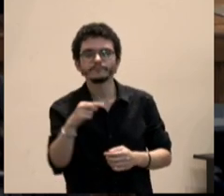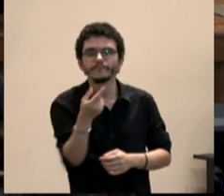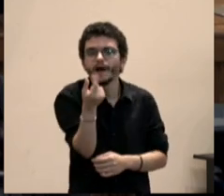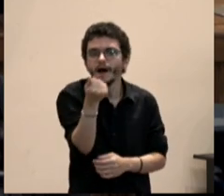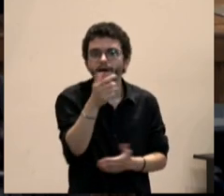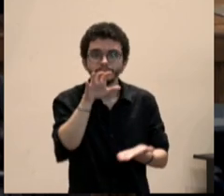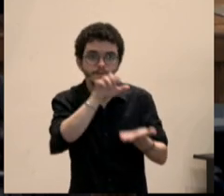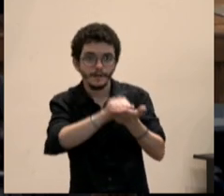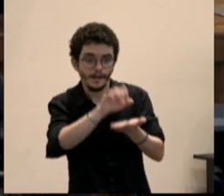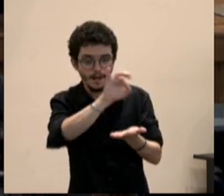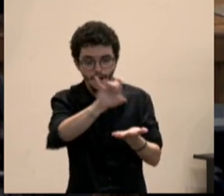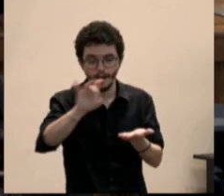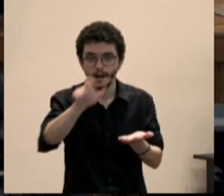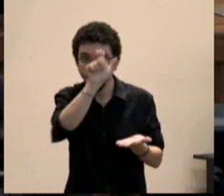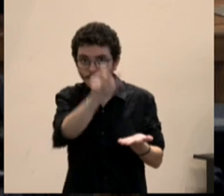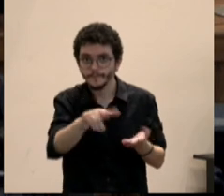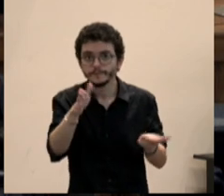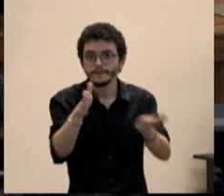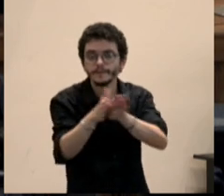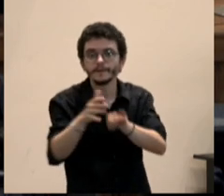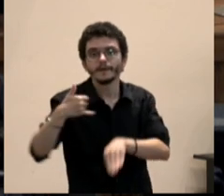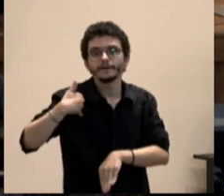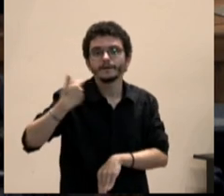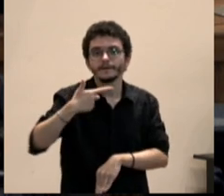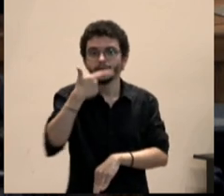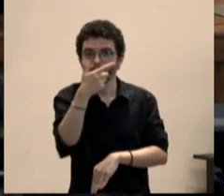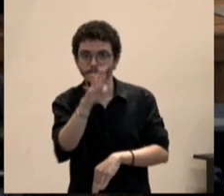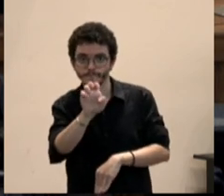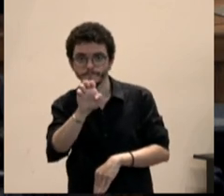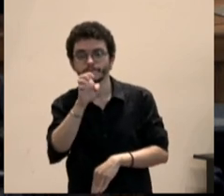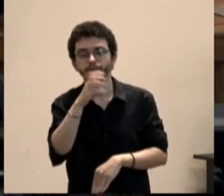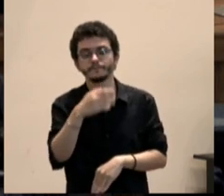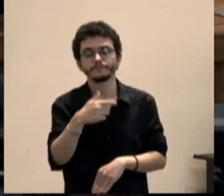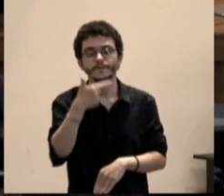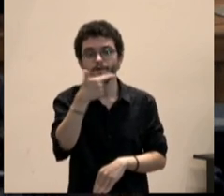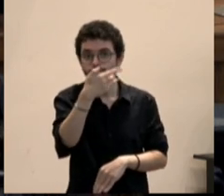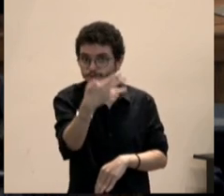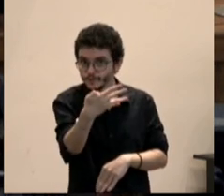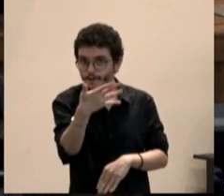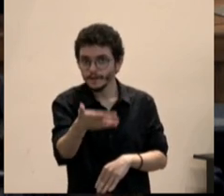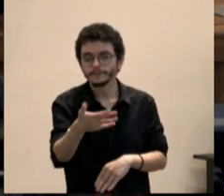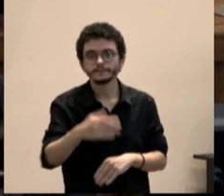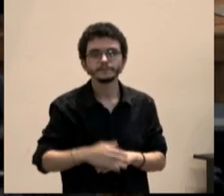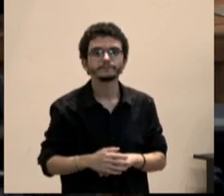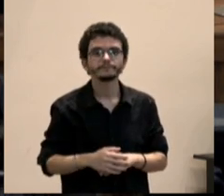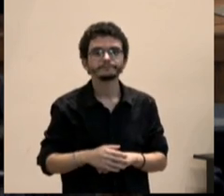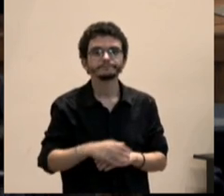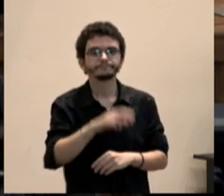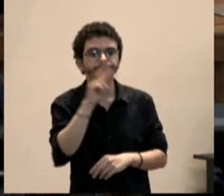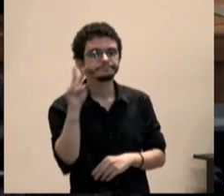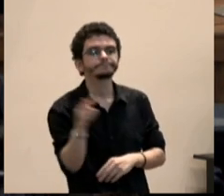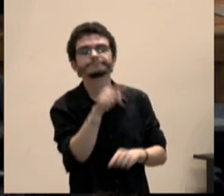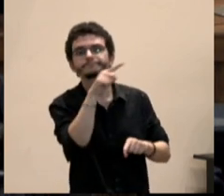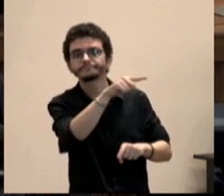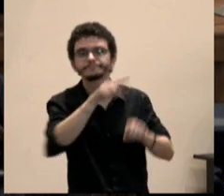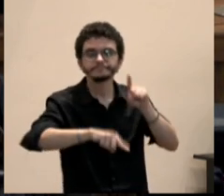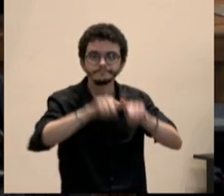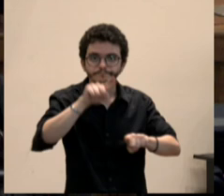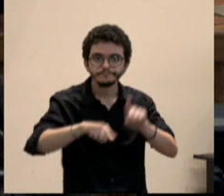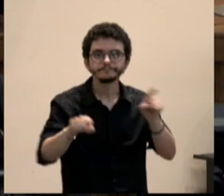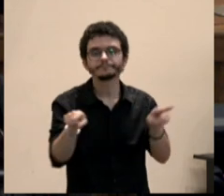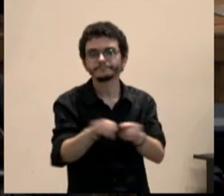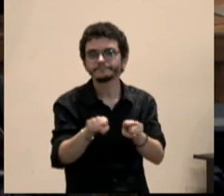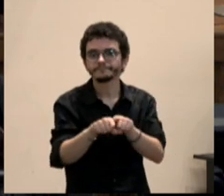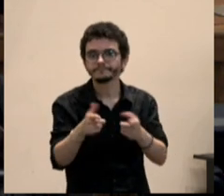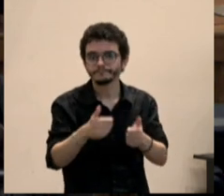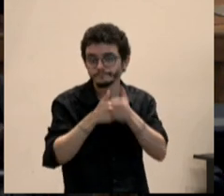aplicado por pessoa de 0 a 24 anos. O Evandro andou olhando bem essas coisas aí também, né? Ele tem